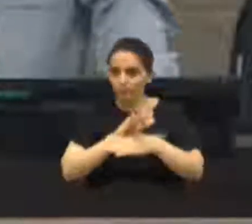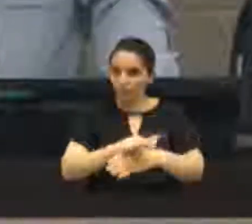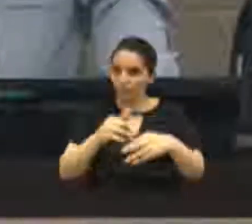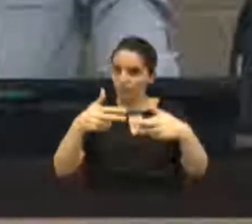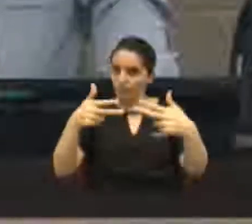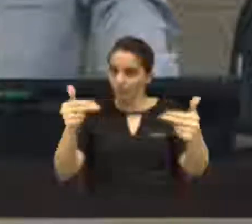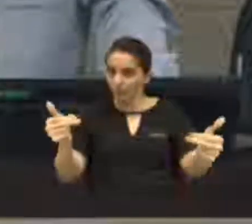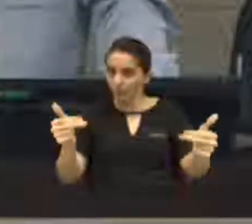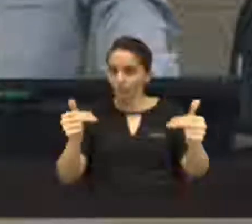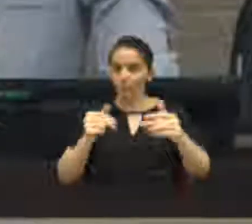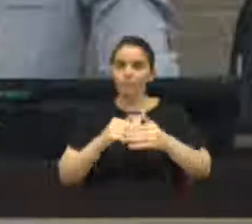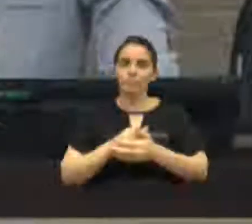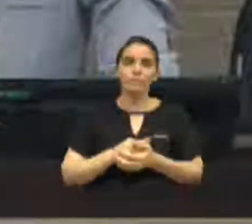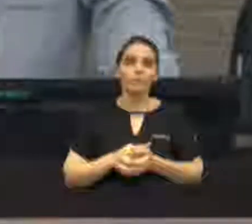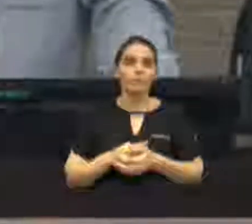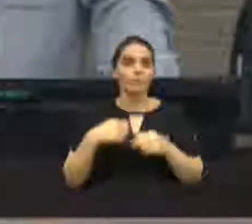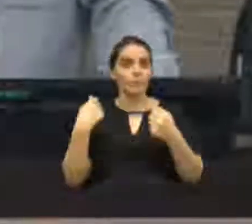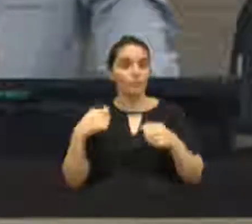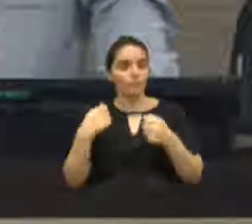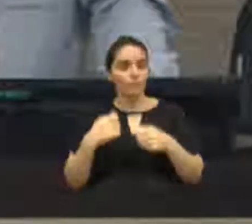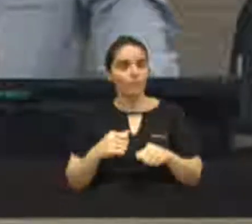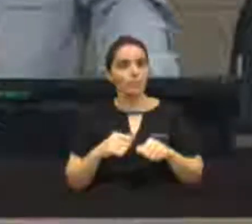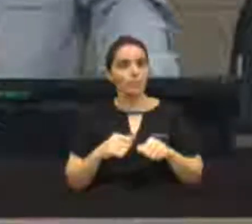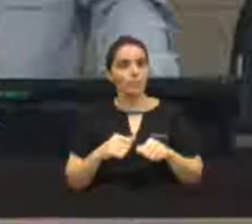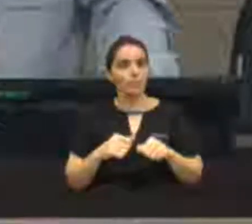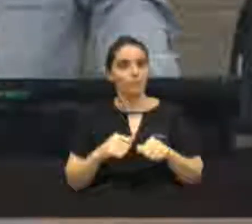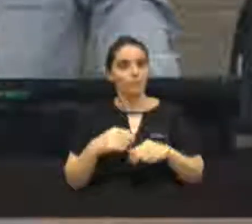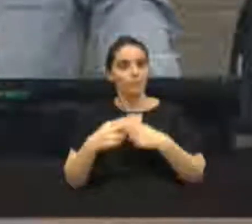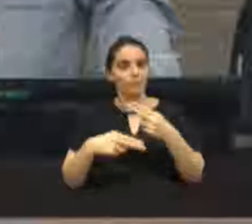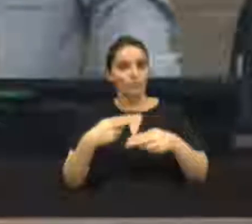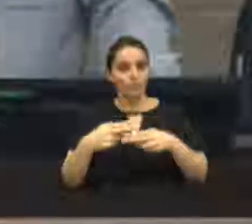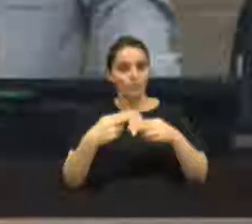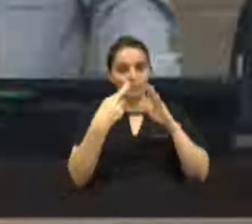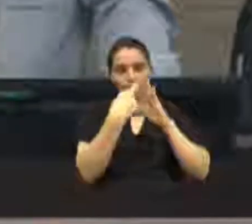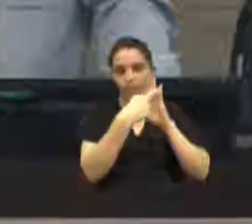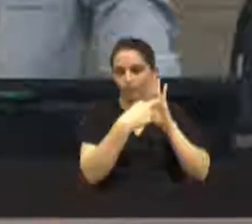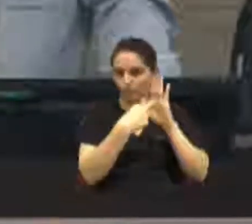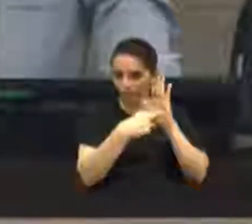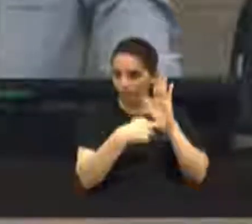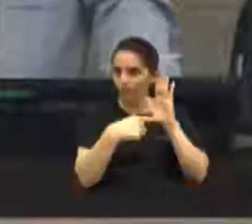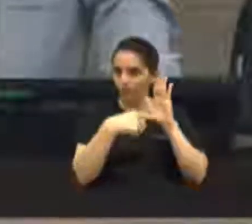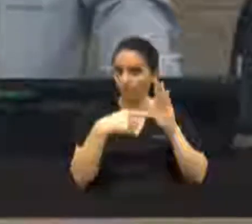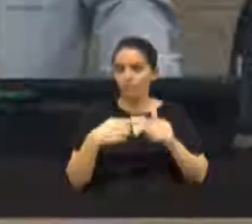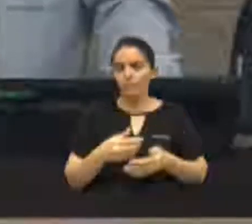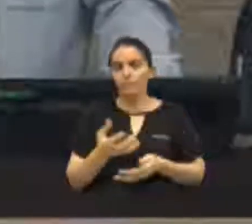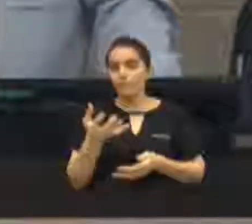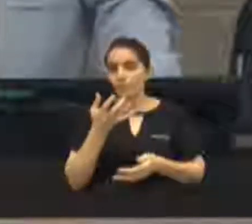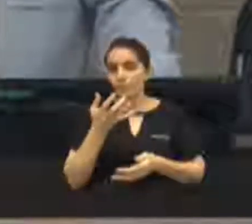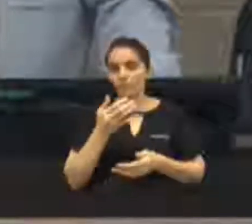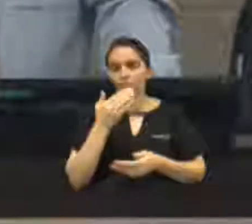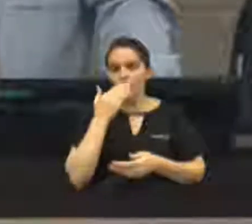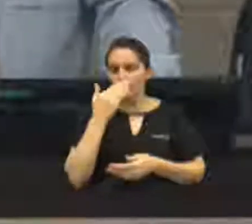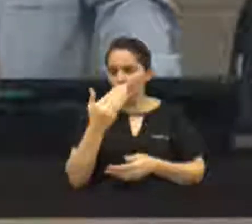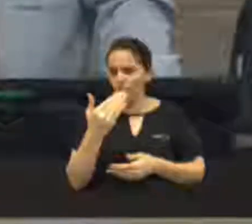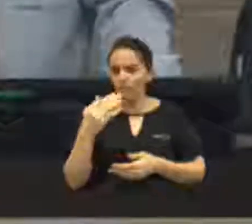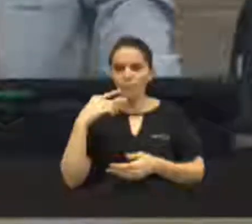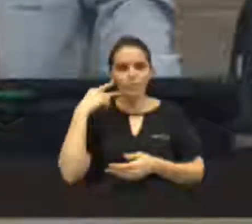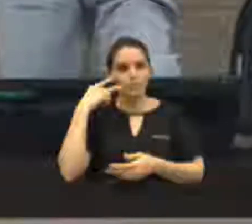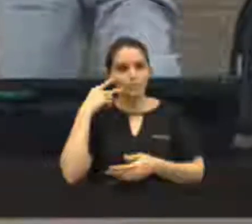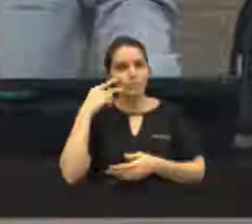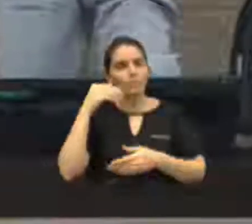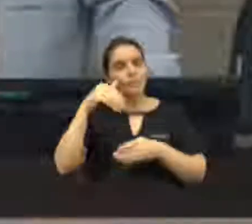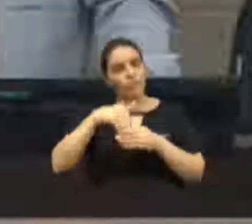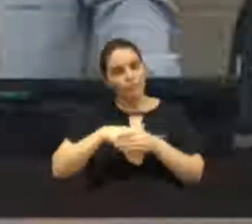demais estabelecimentos, possibilitando a tão almejada e necessária regularização. Então, eu peço, portanto, a aprovação das demais